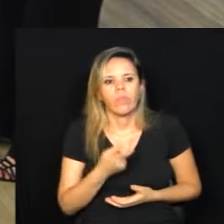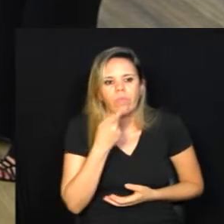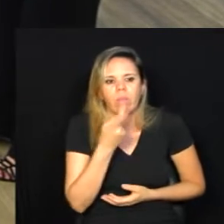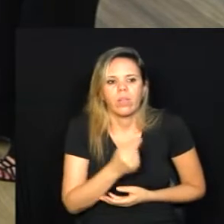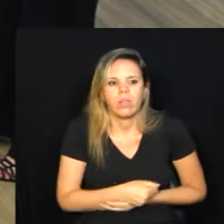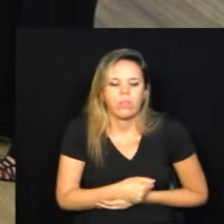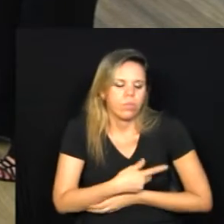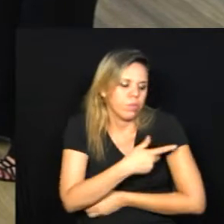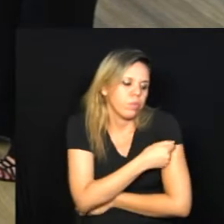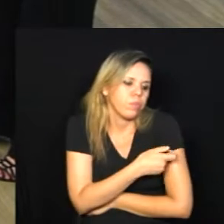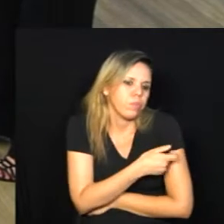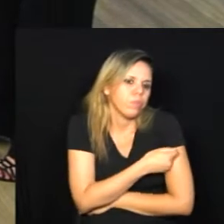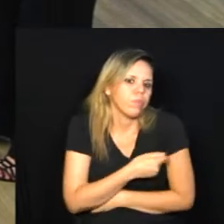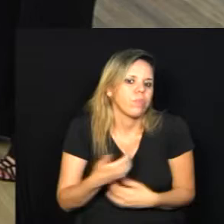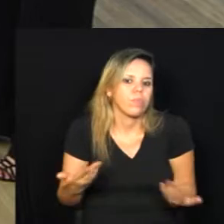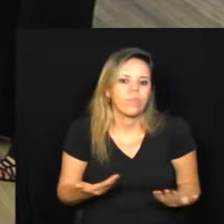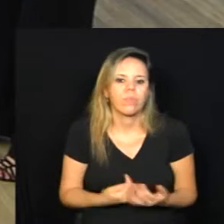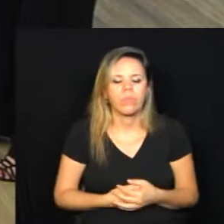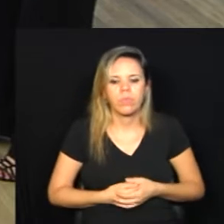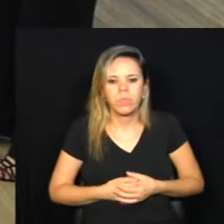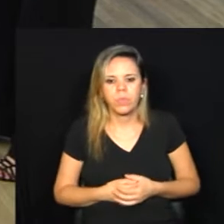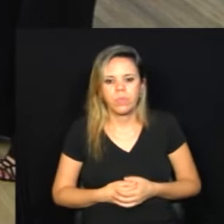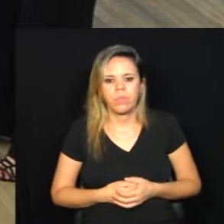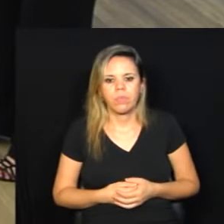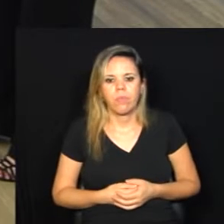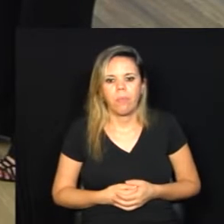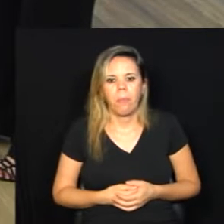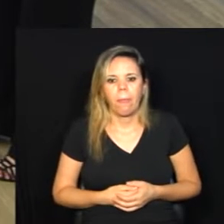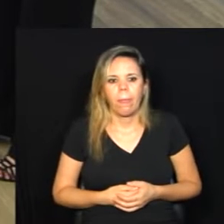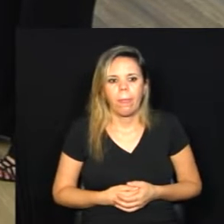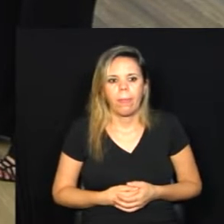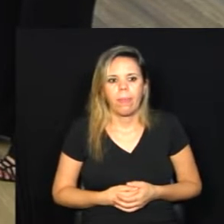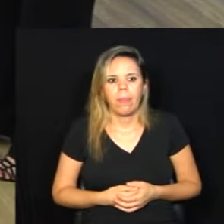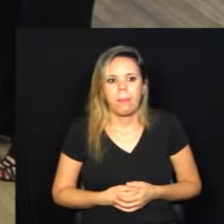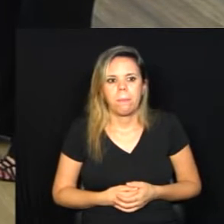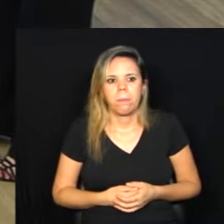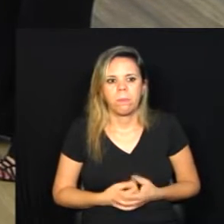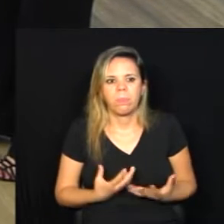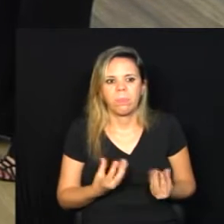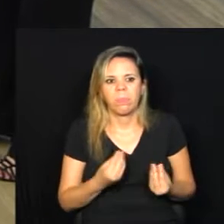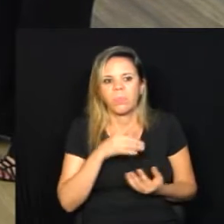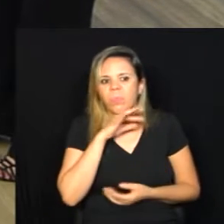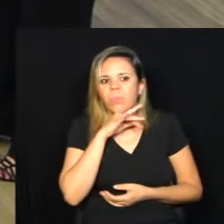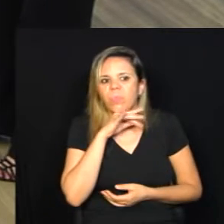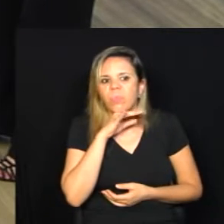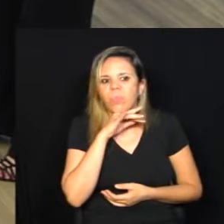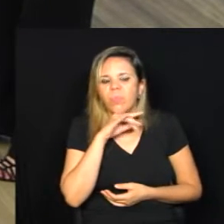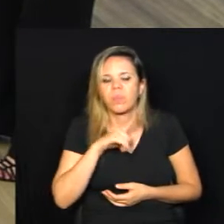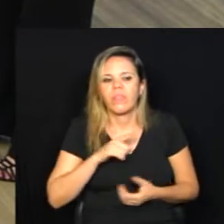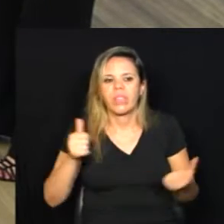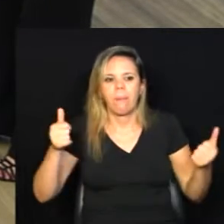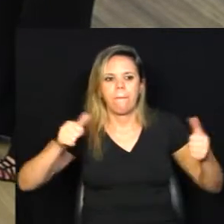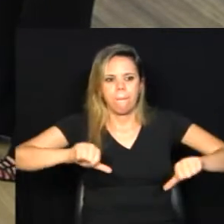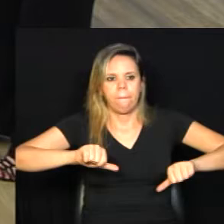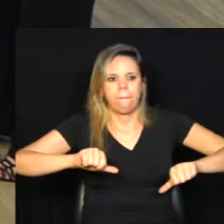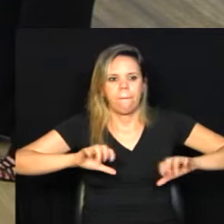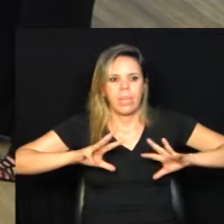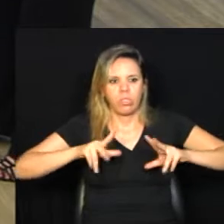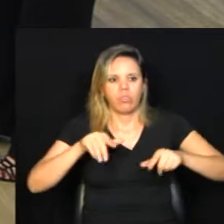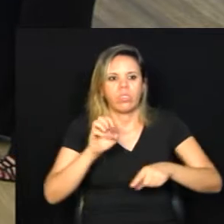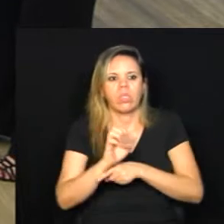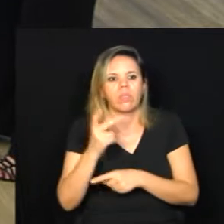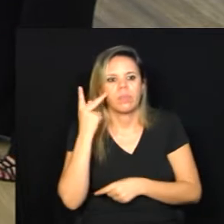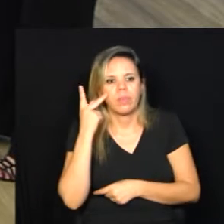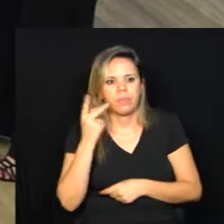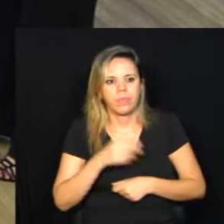sobre vacinação agora, Mirna Abreu, porque apesar da situação estar muito ruim, né, teve essa piora em todo o estado de